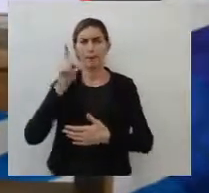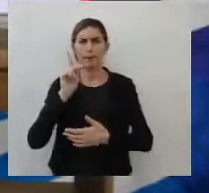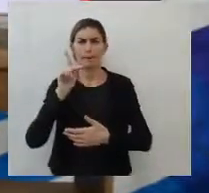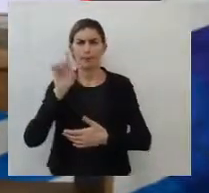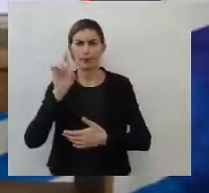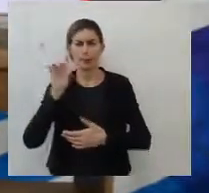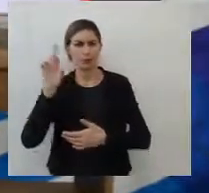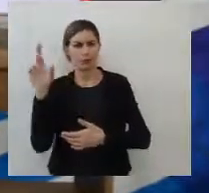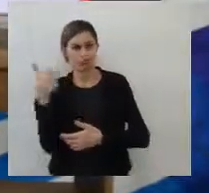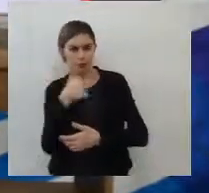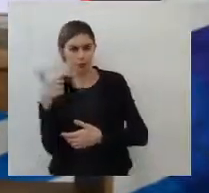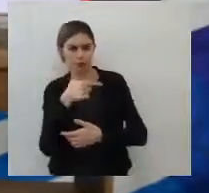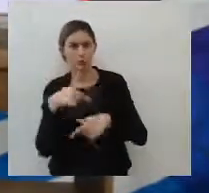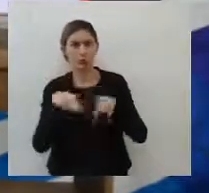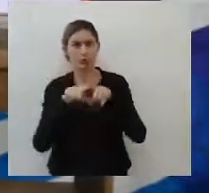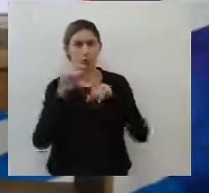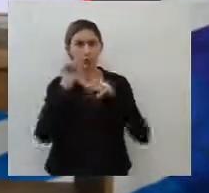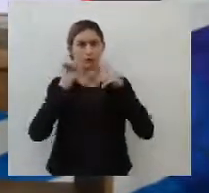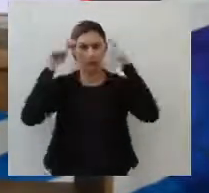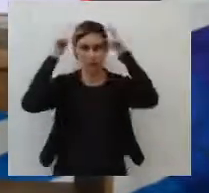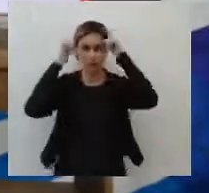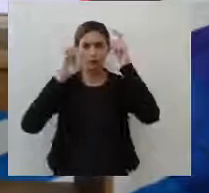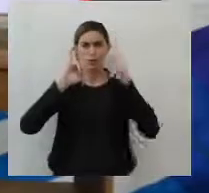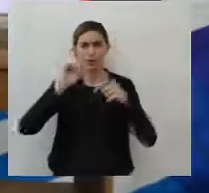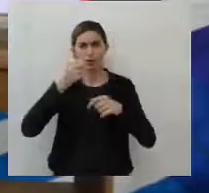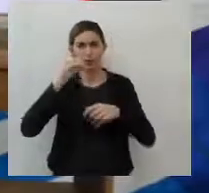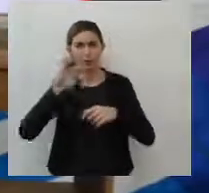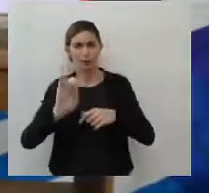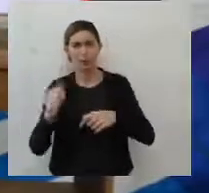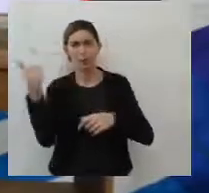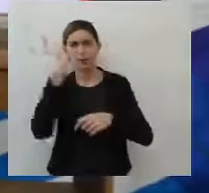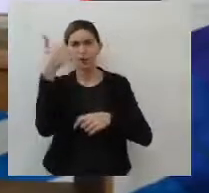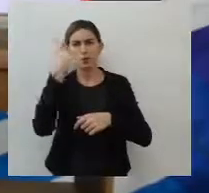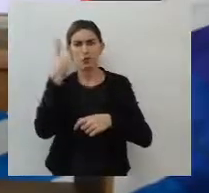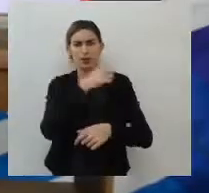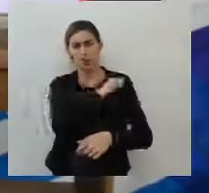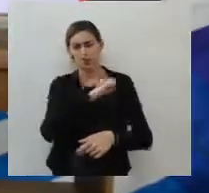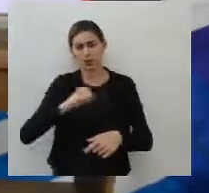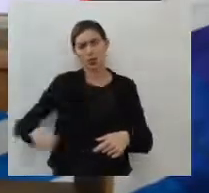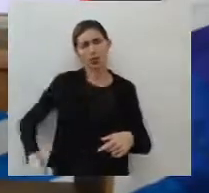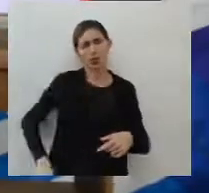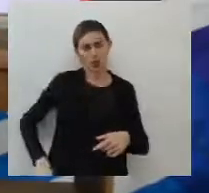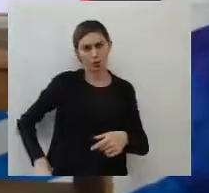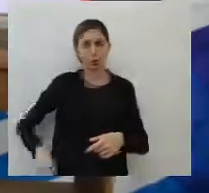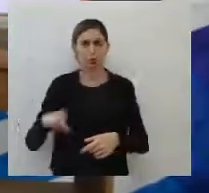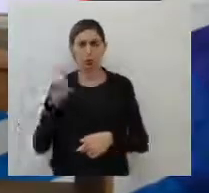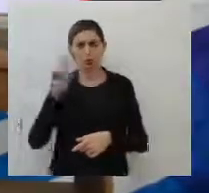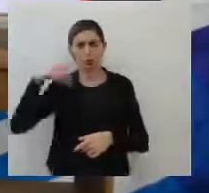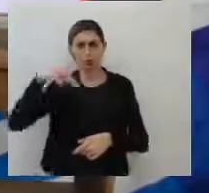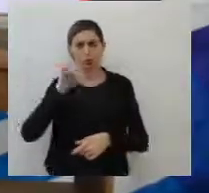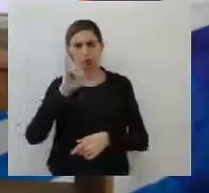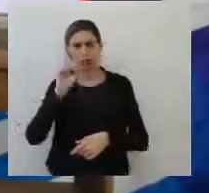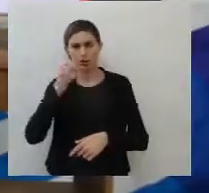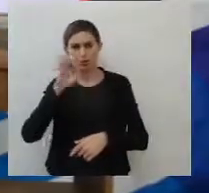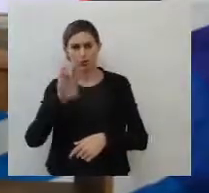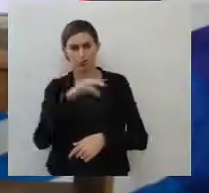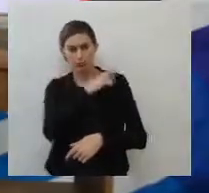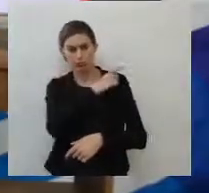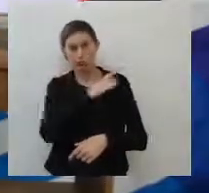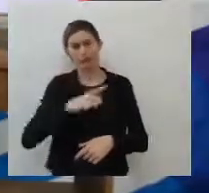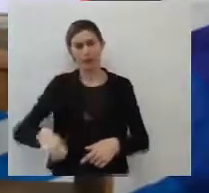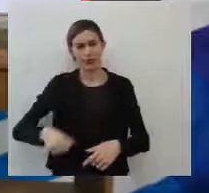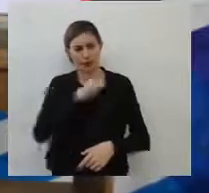da princesa Isabel, que era considerada a primeira senadora. Dona Isabel, como para alguns historiadores, ela